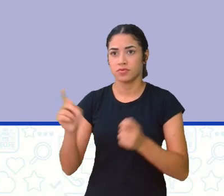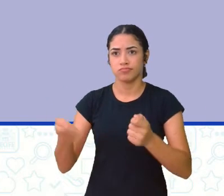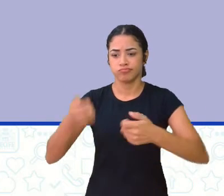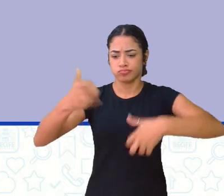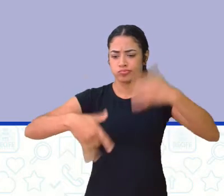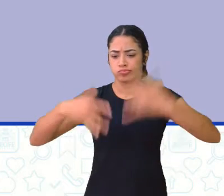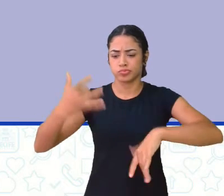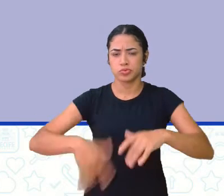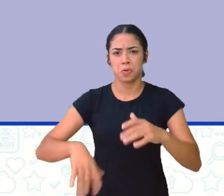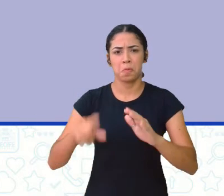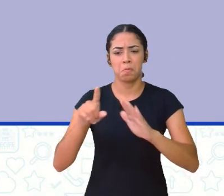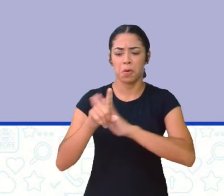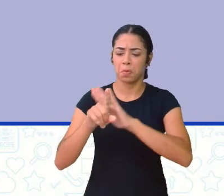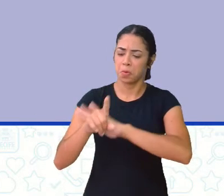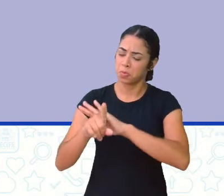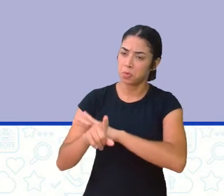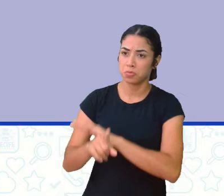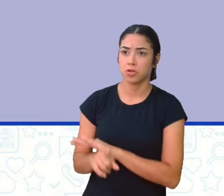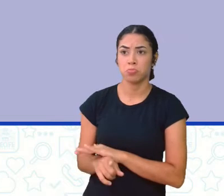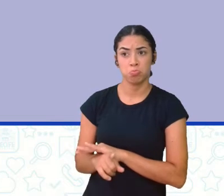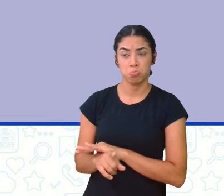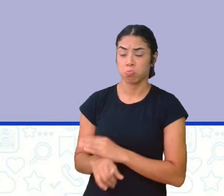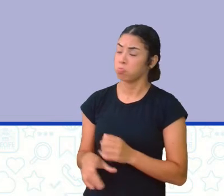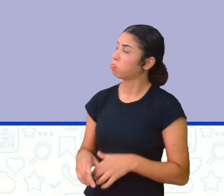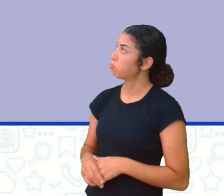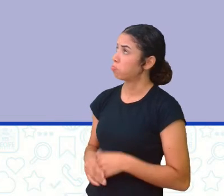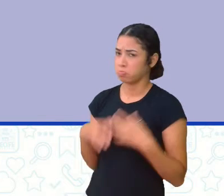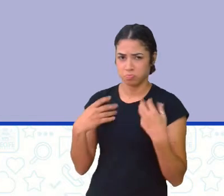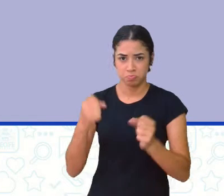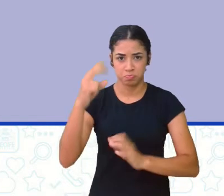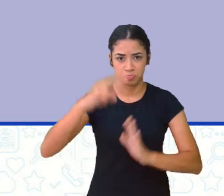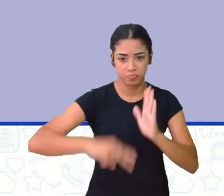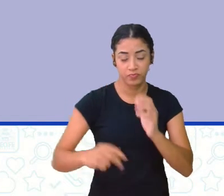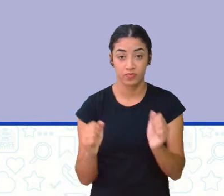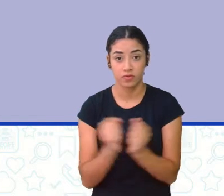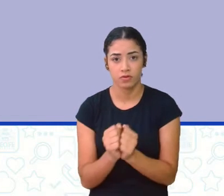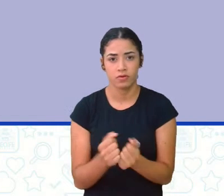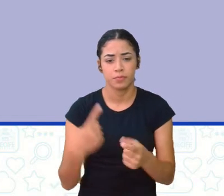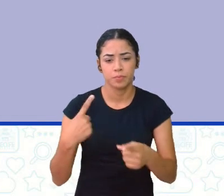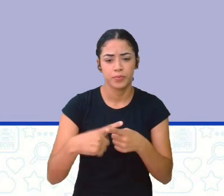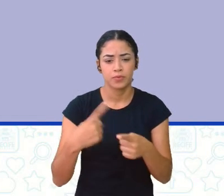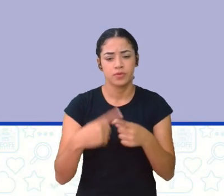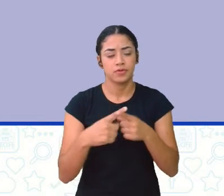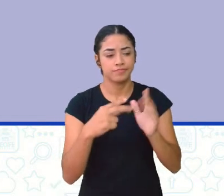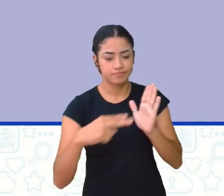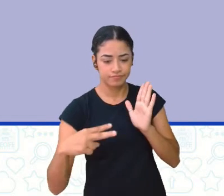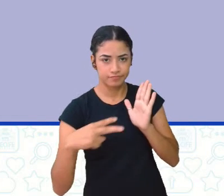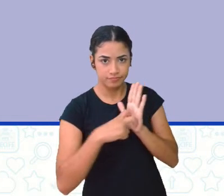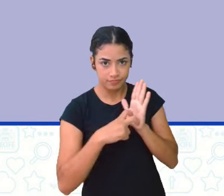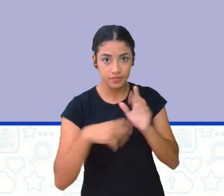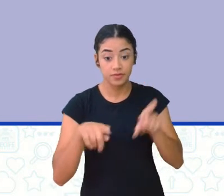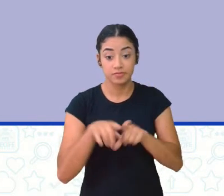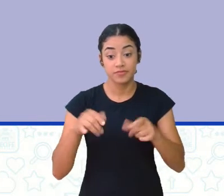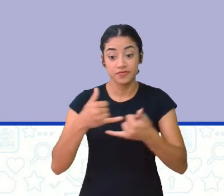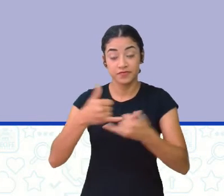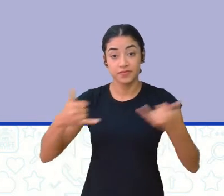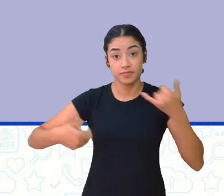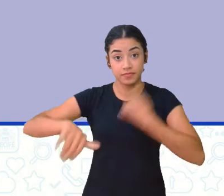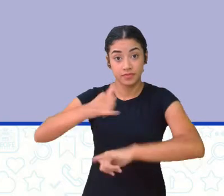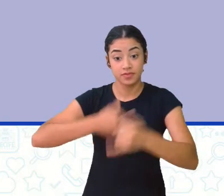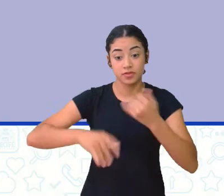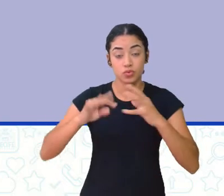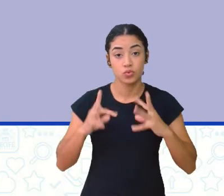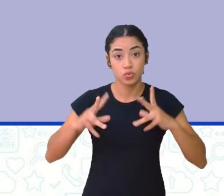situações, problemas. Vamos ver cada uma, vamos ler comigo. Por que as tomadas e os fios elétricos são